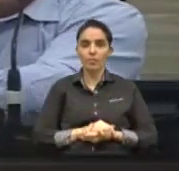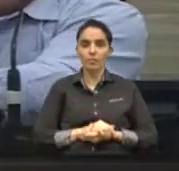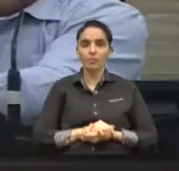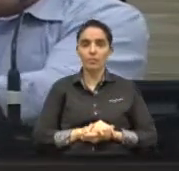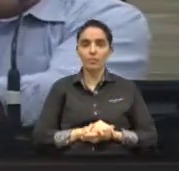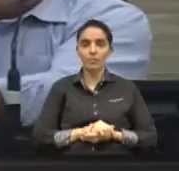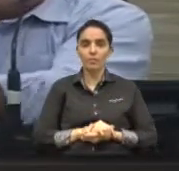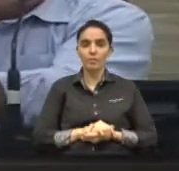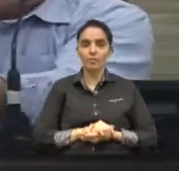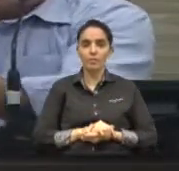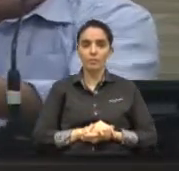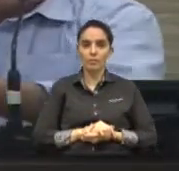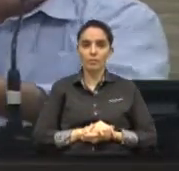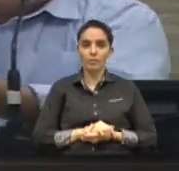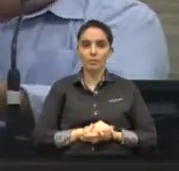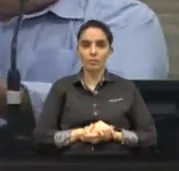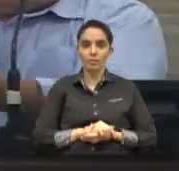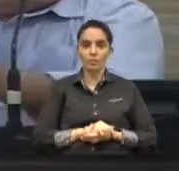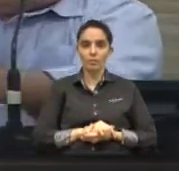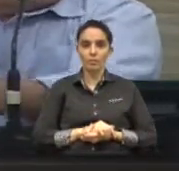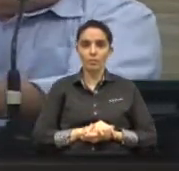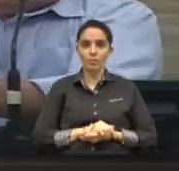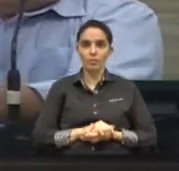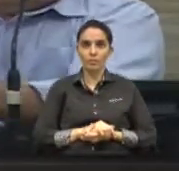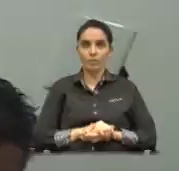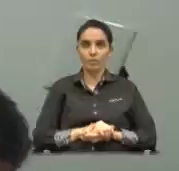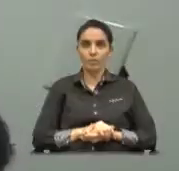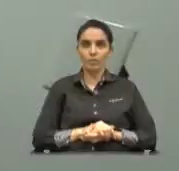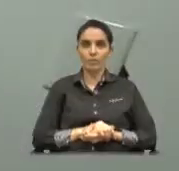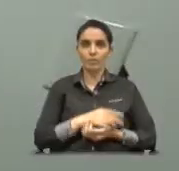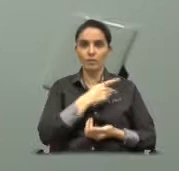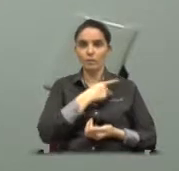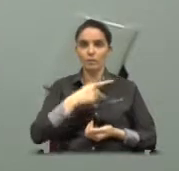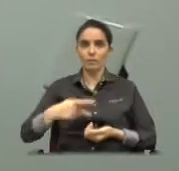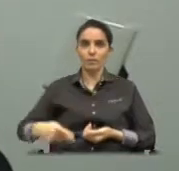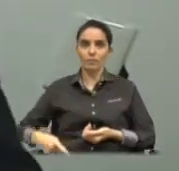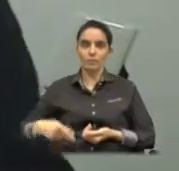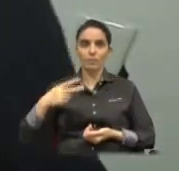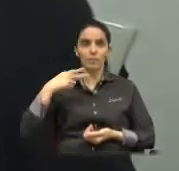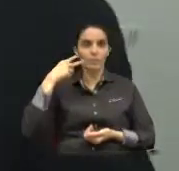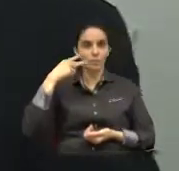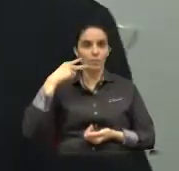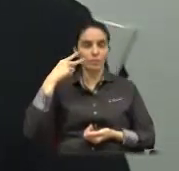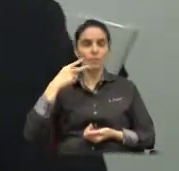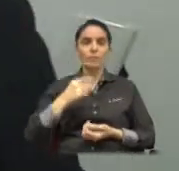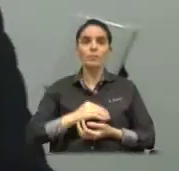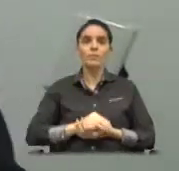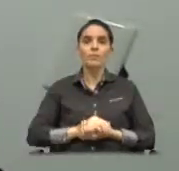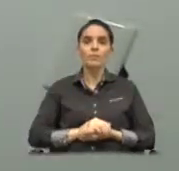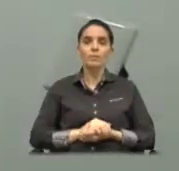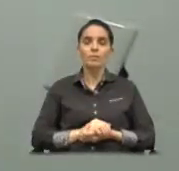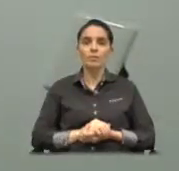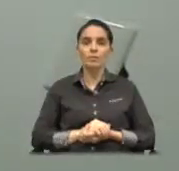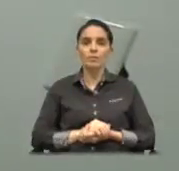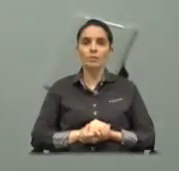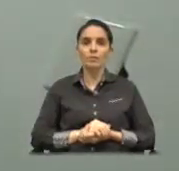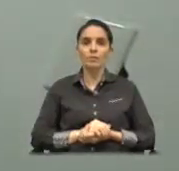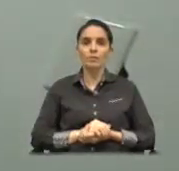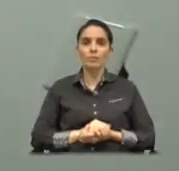presidente. Com a palavra, vereador Wagner Barbosa. Senhor presidente, nobres pares, por presente, com meios de